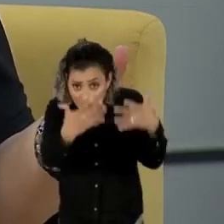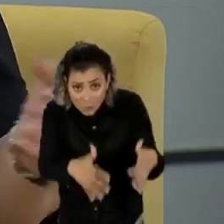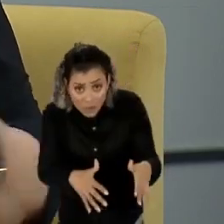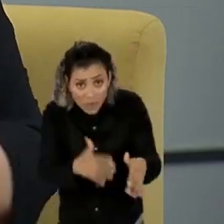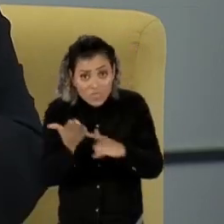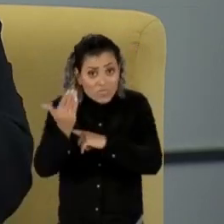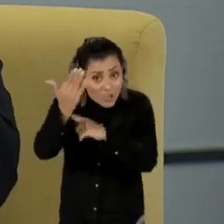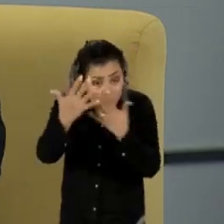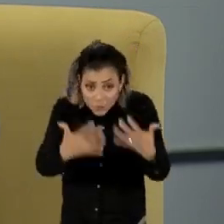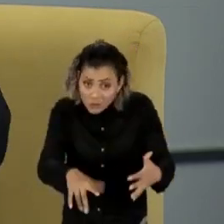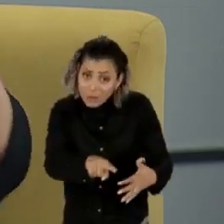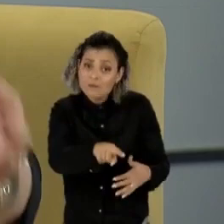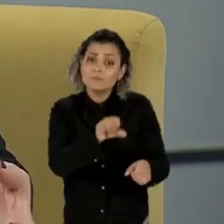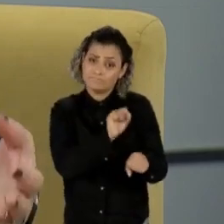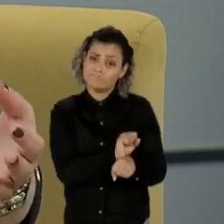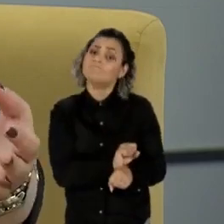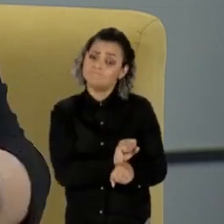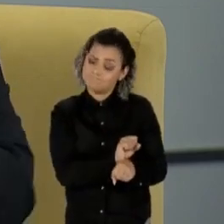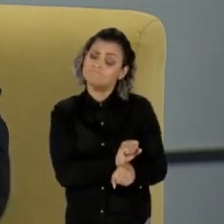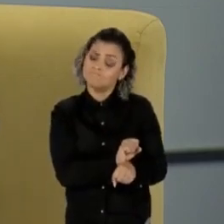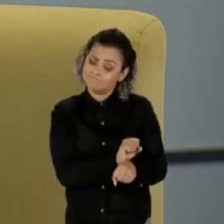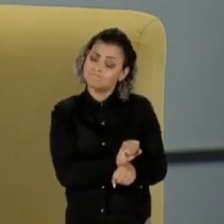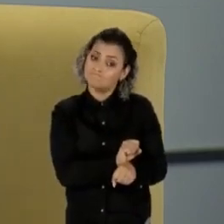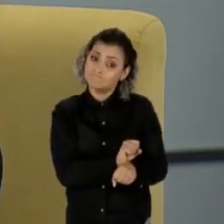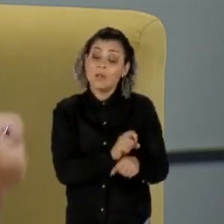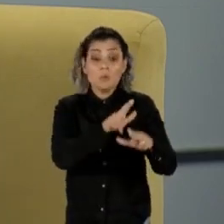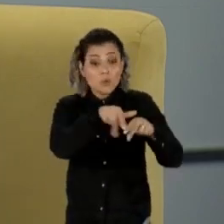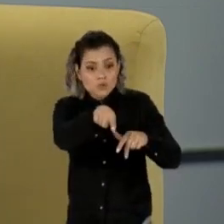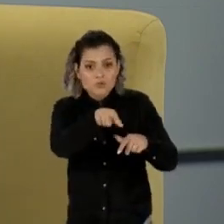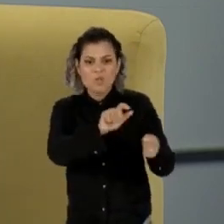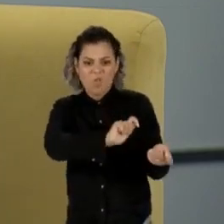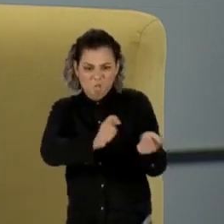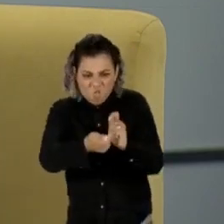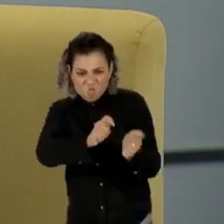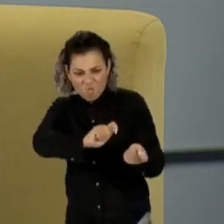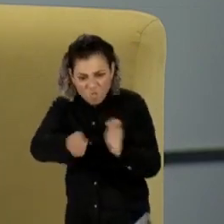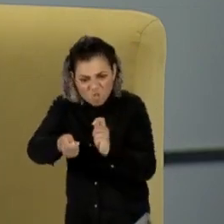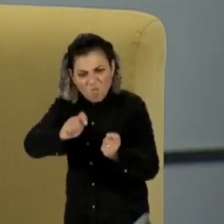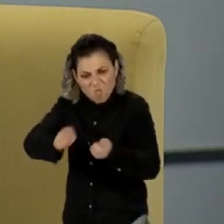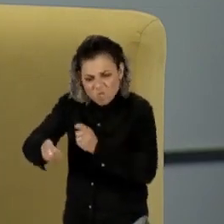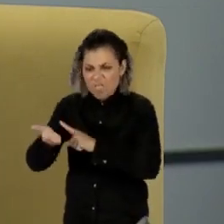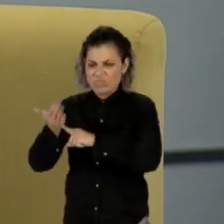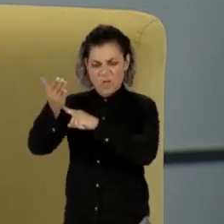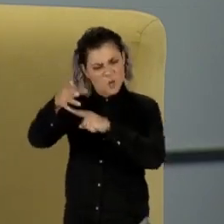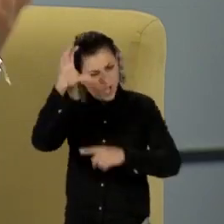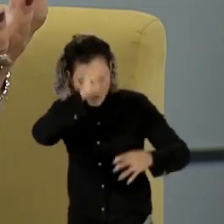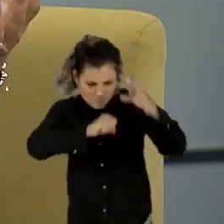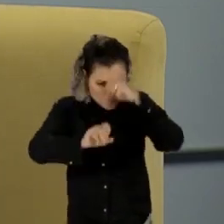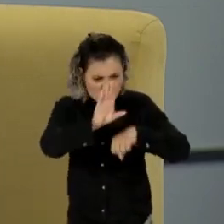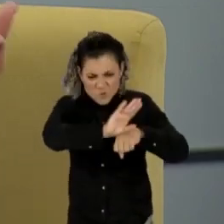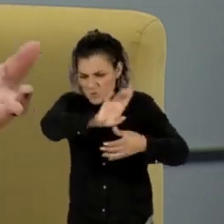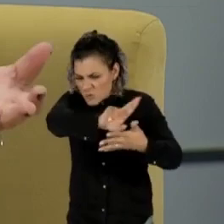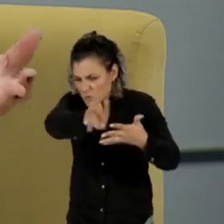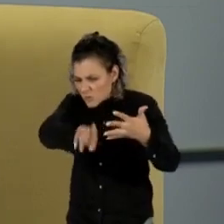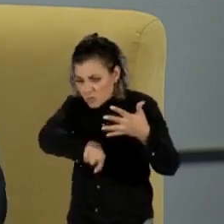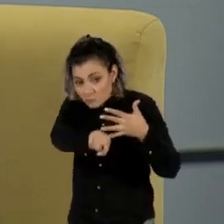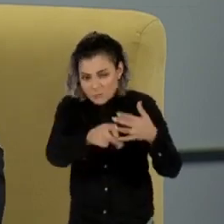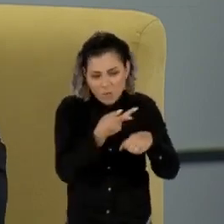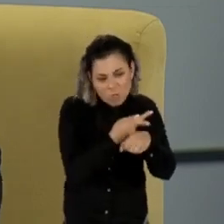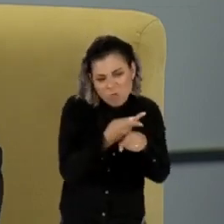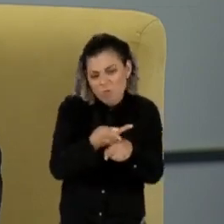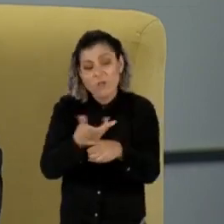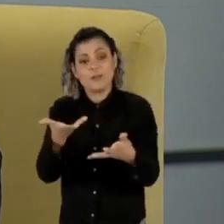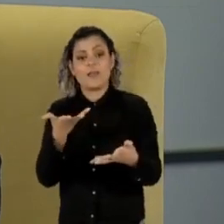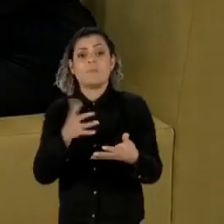parado então você tem que circular muito você tem que se vincular muitas pessoas é contar para as pessoas que você está buscando uma